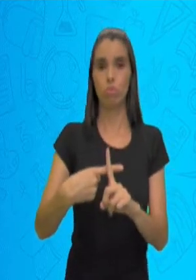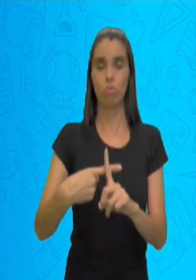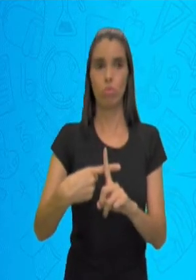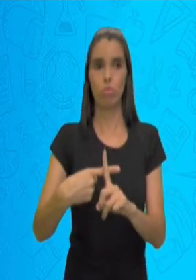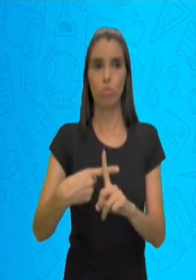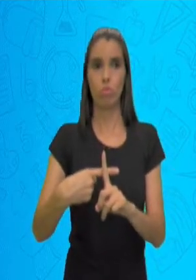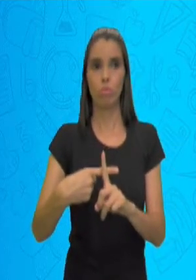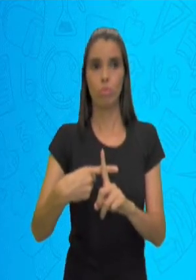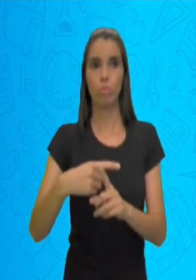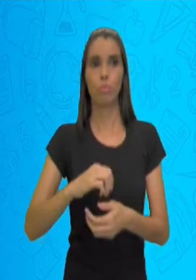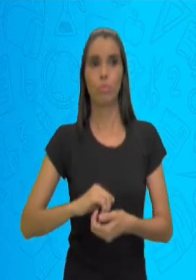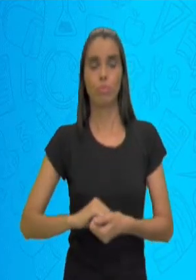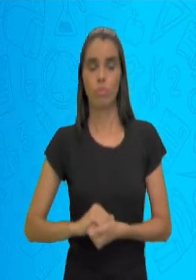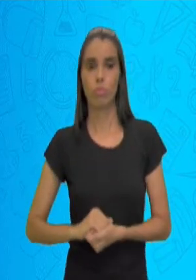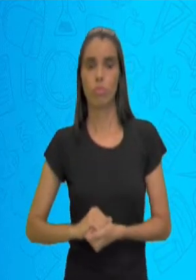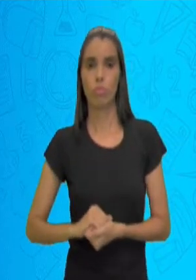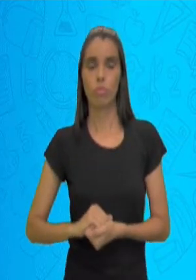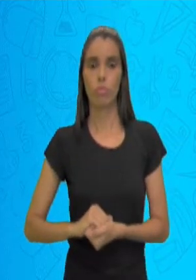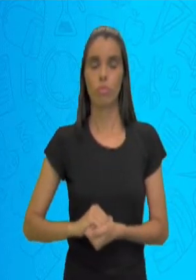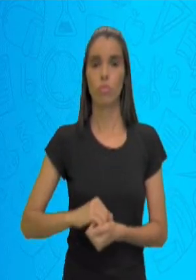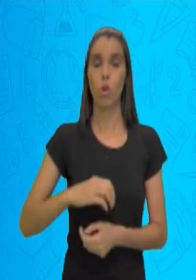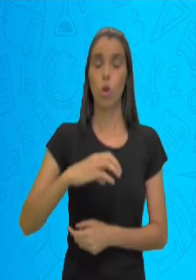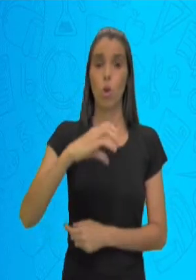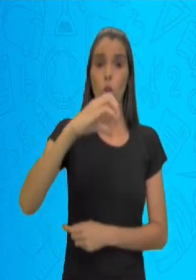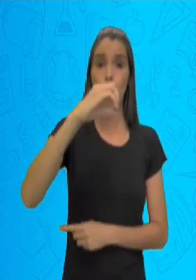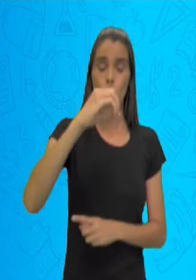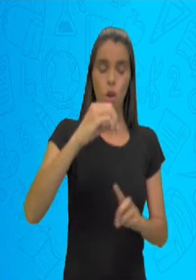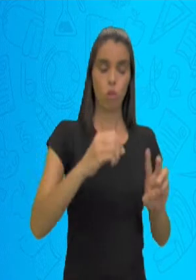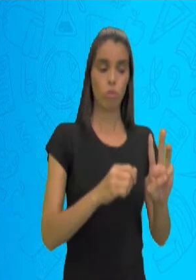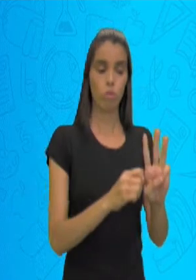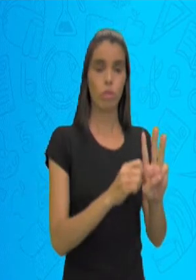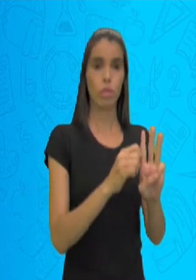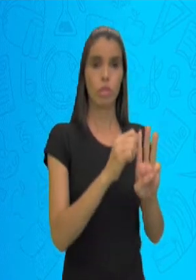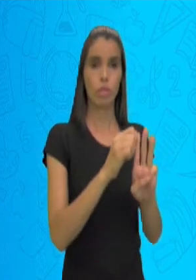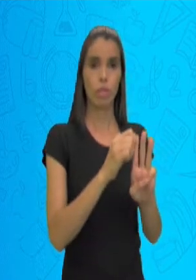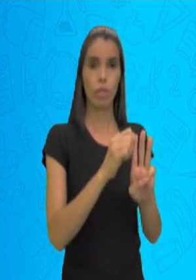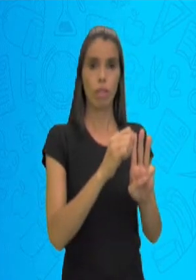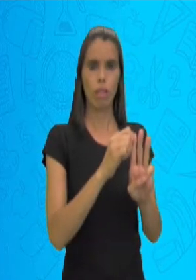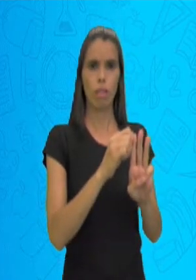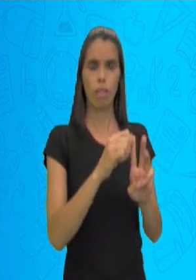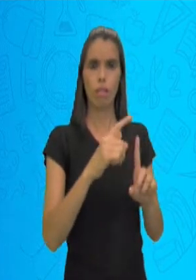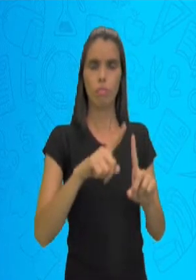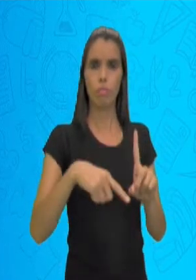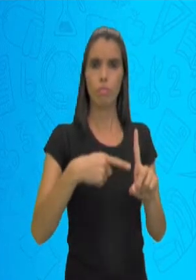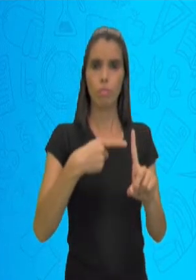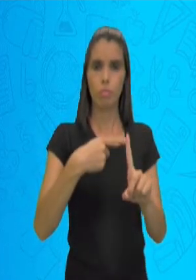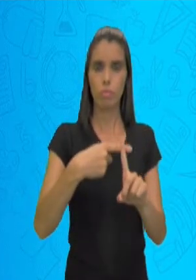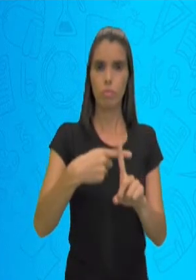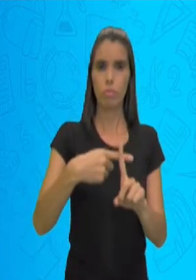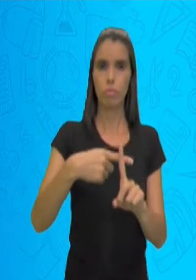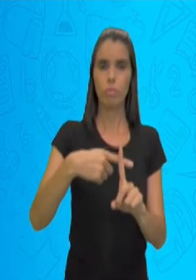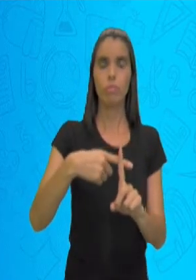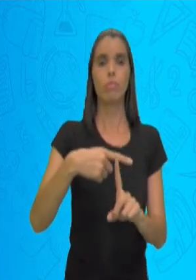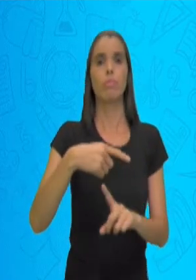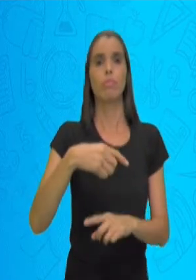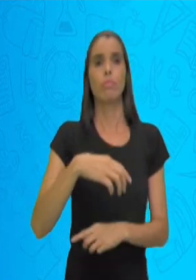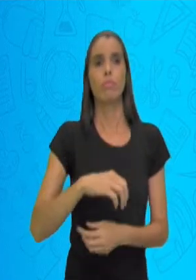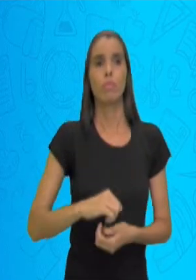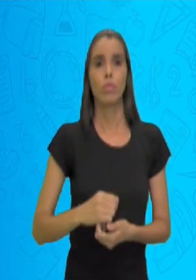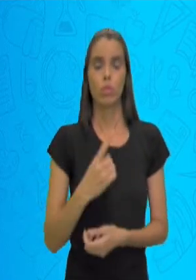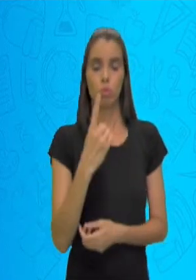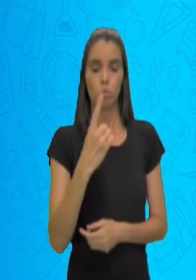centenas, 10. Só que eu posso colocar o 10 aqui? Não posso, por quê?